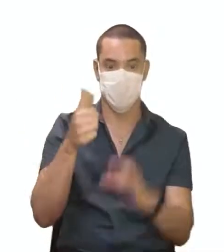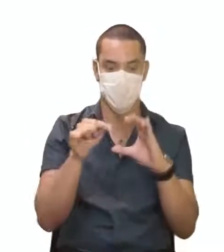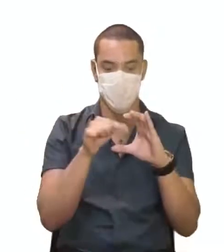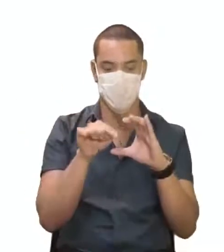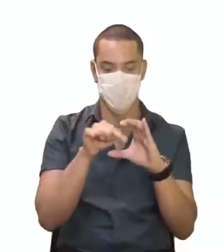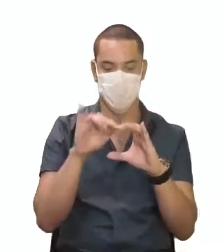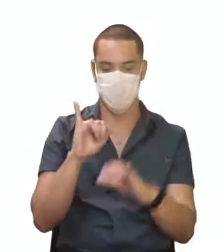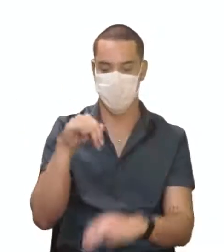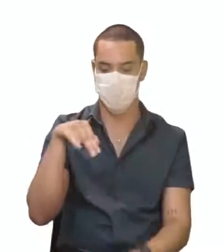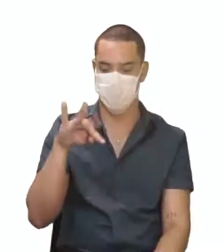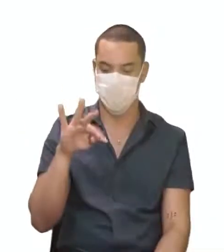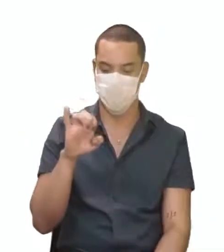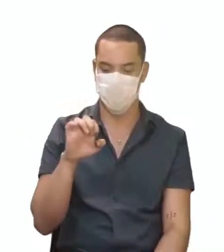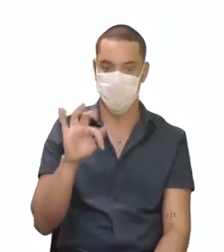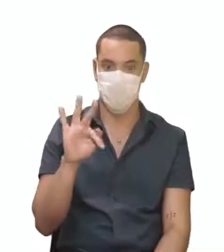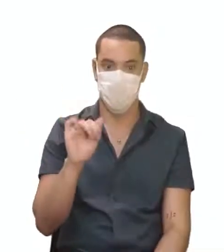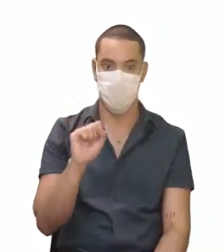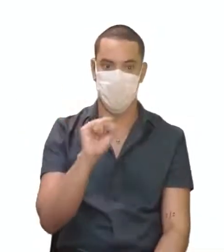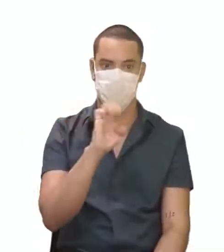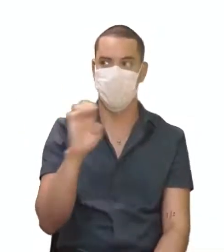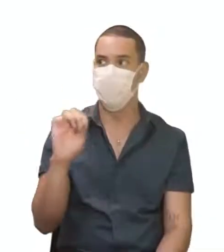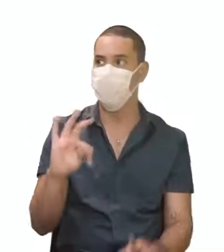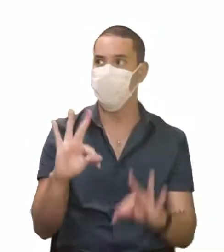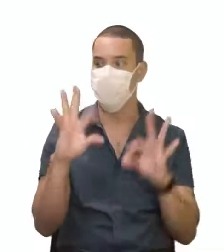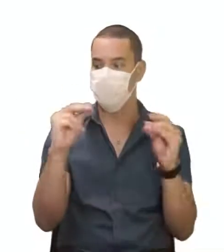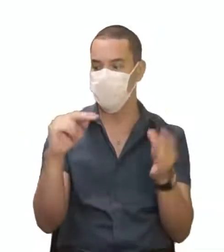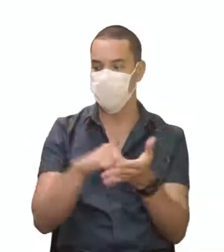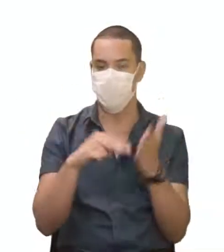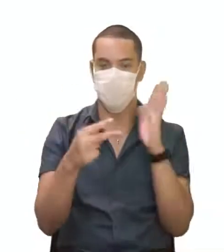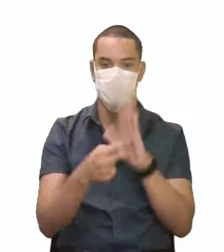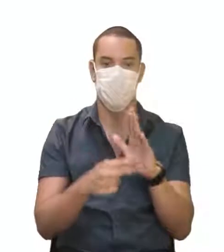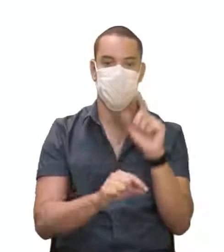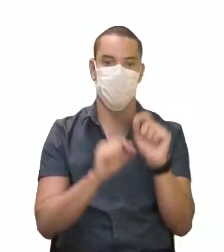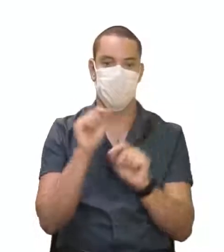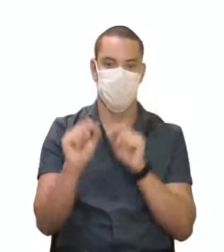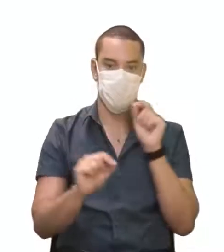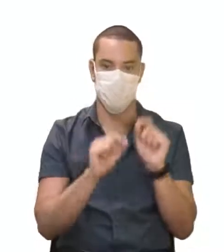intérfase, todo esse período aqui. Isso